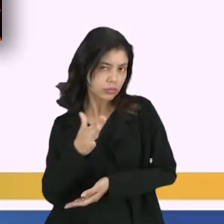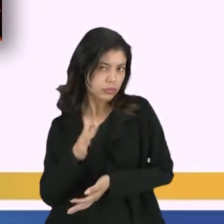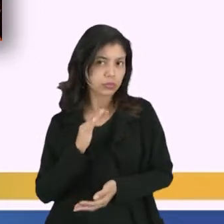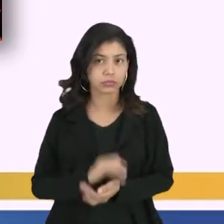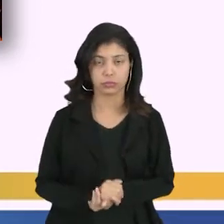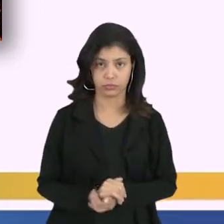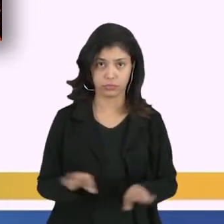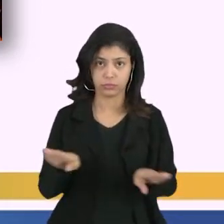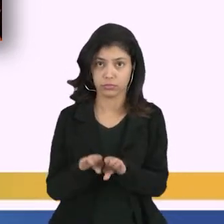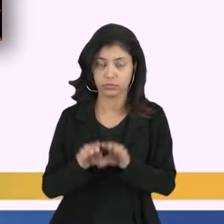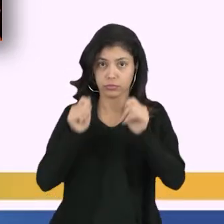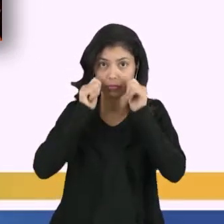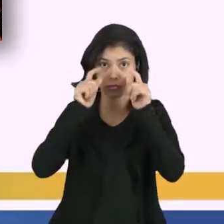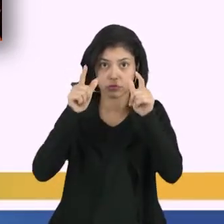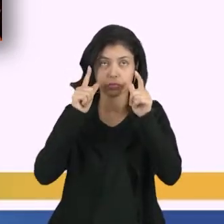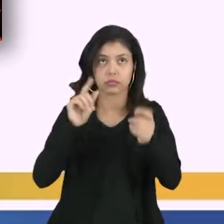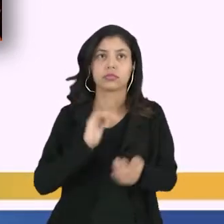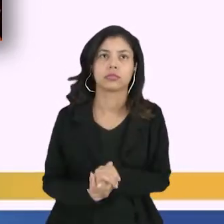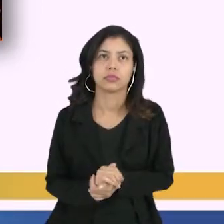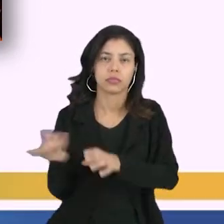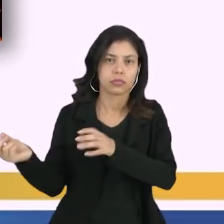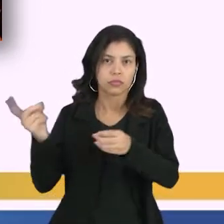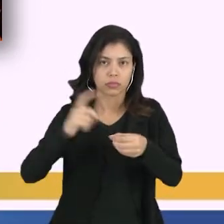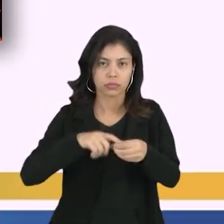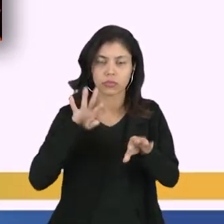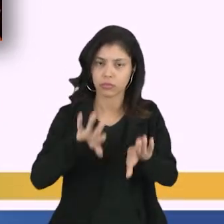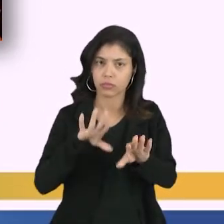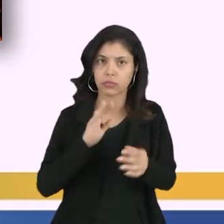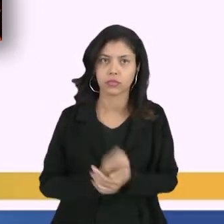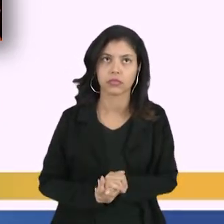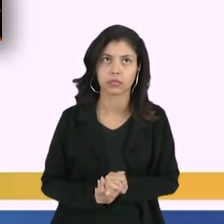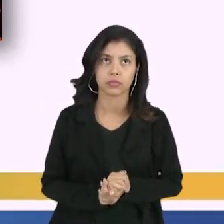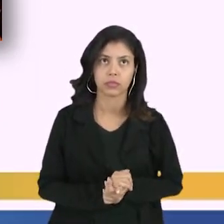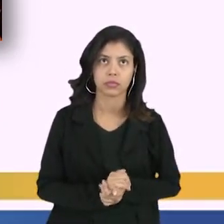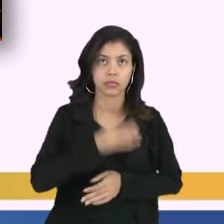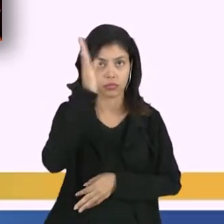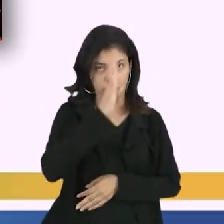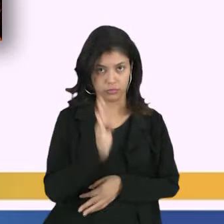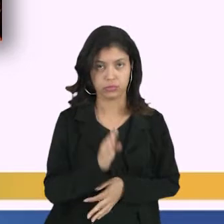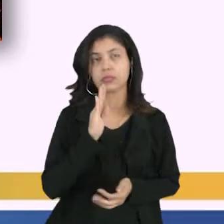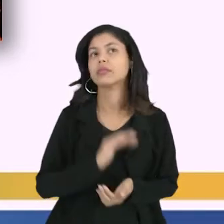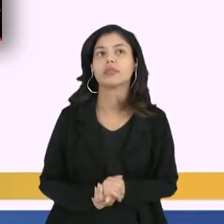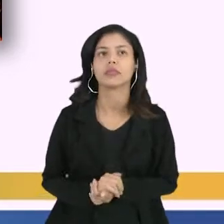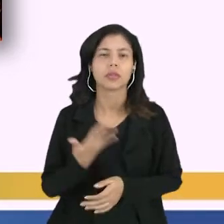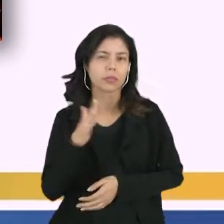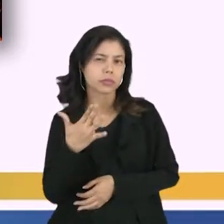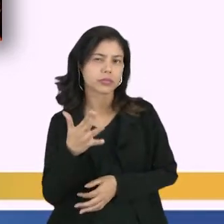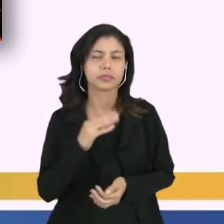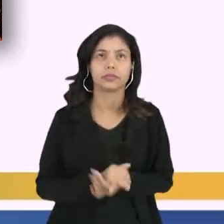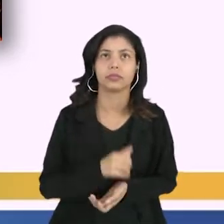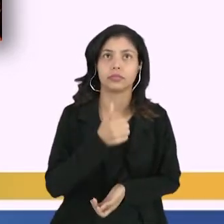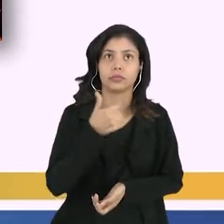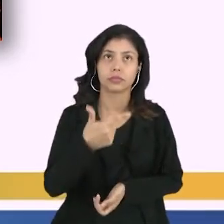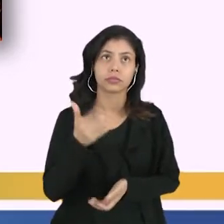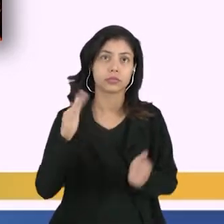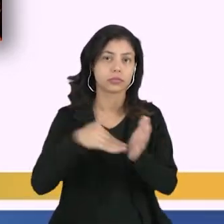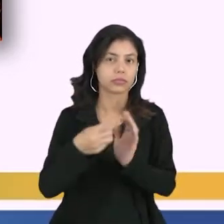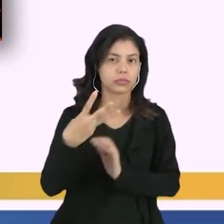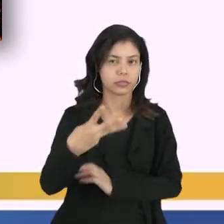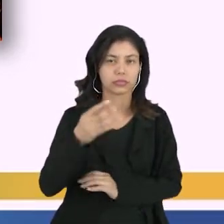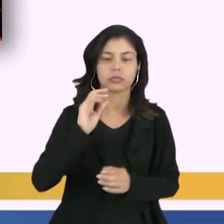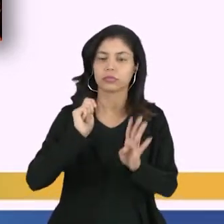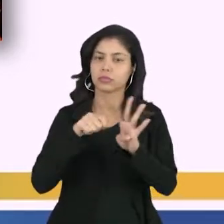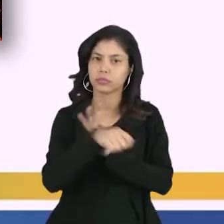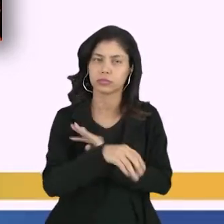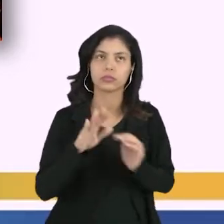a gente tem que atentar que nessa época vir de Lisboa para o Brasil, né? Era mais ou menos aí de 2 até 3 meses